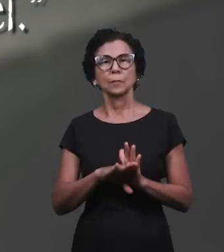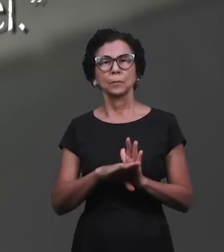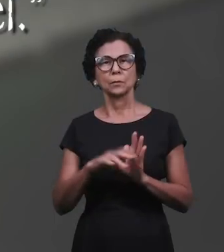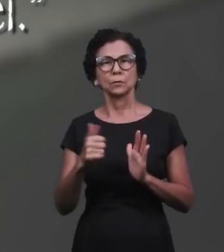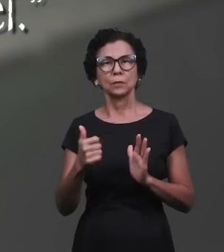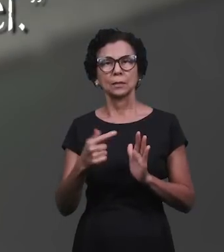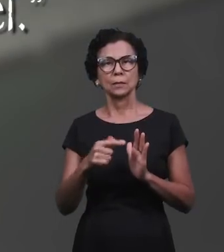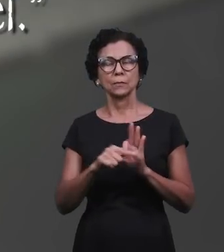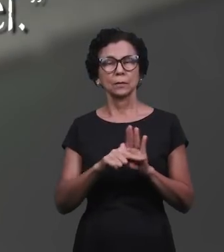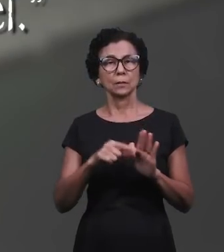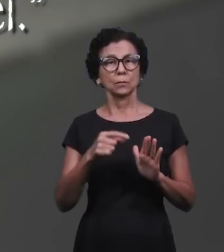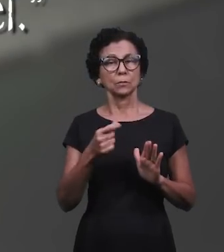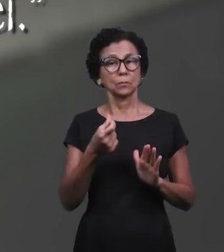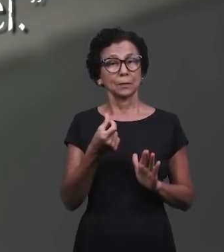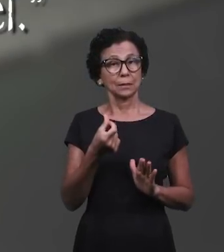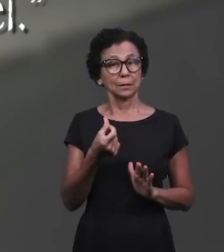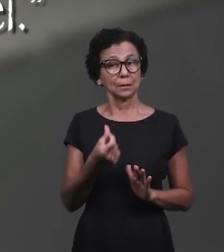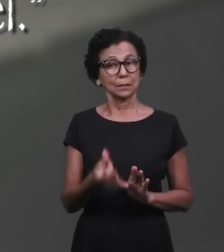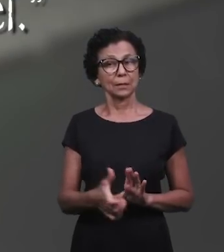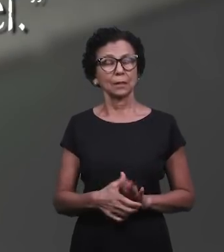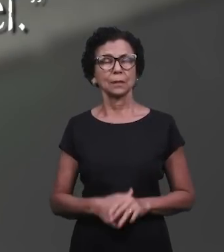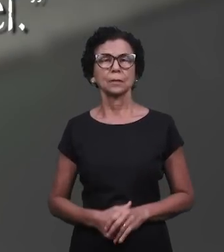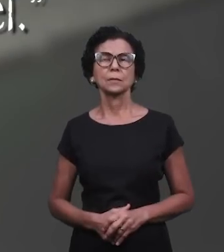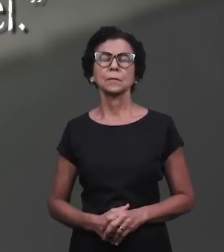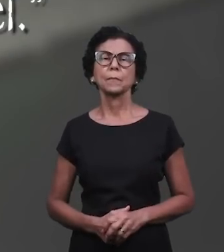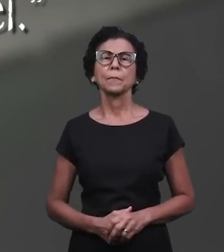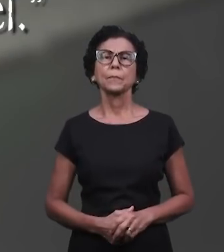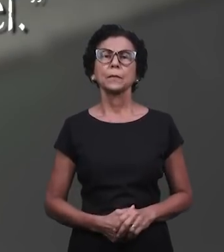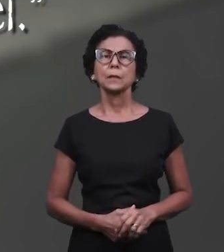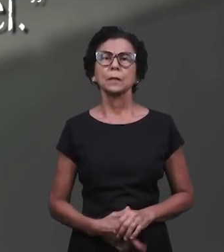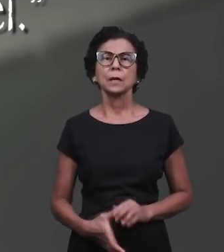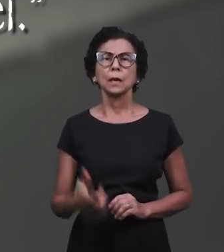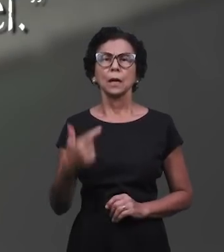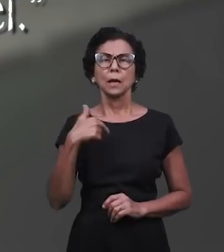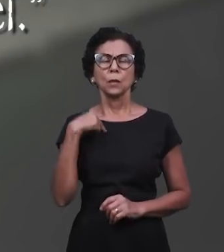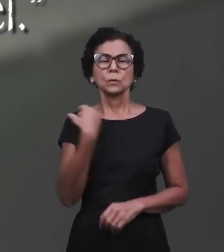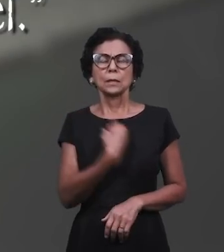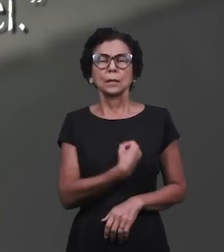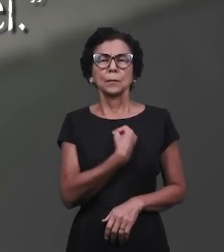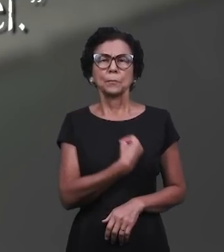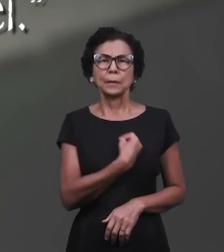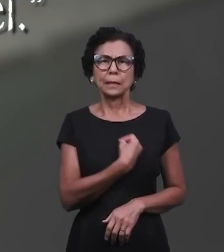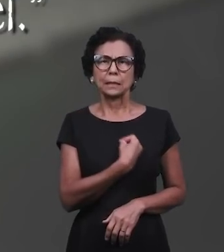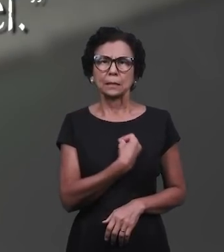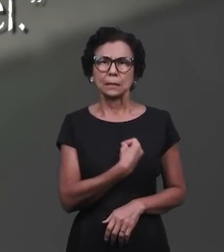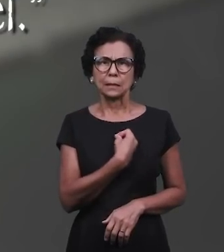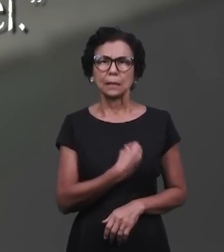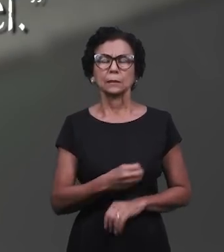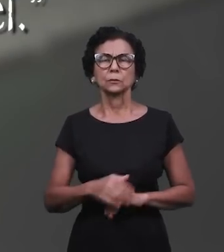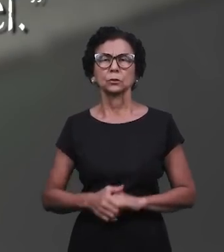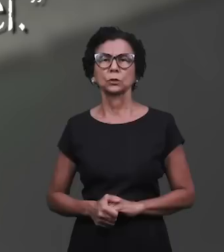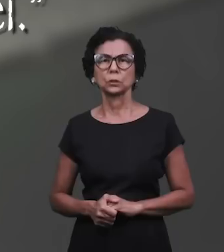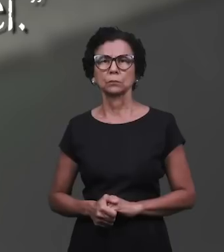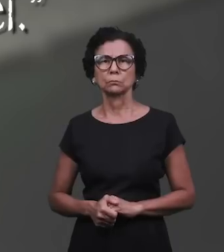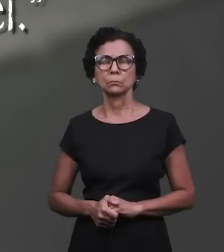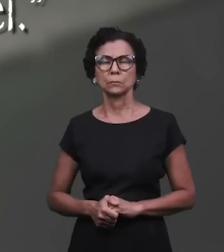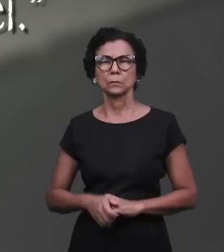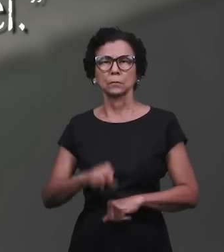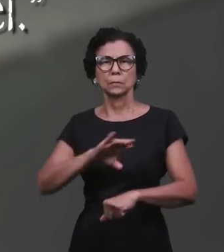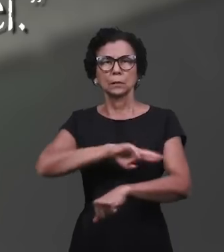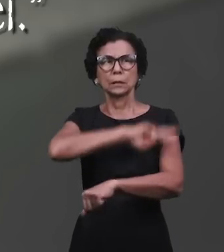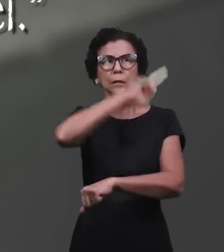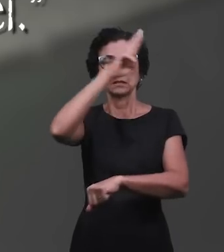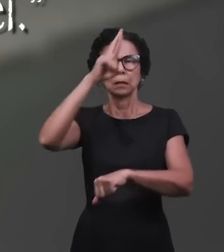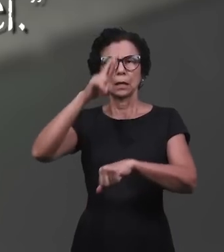assim: Eis que eu estarei ali diante de ti, sobre a rocha, em Horebe.